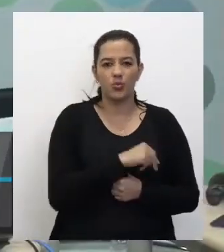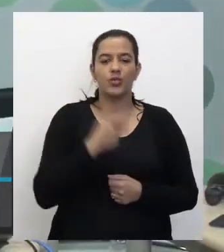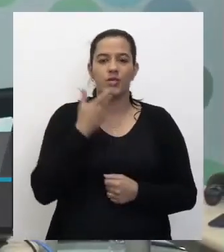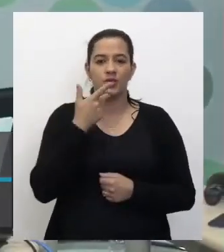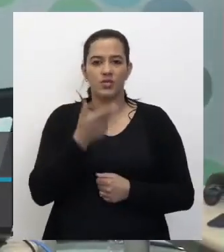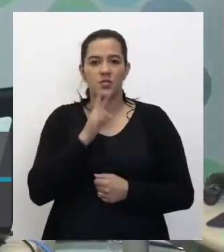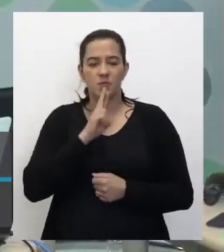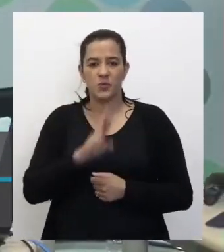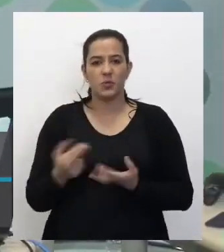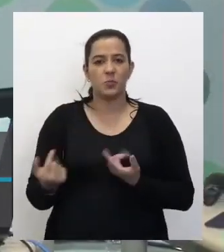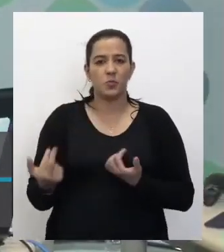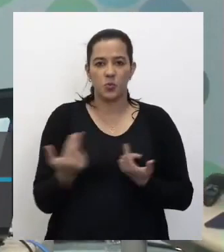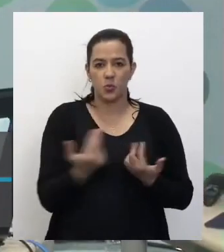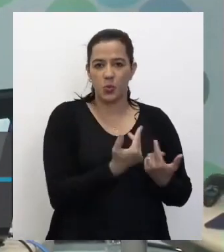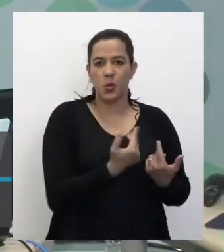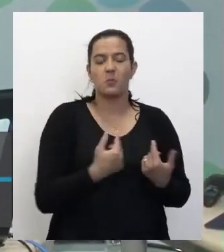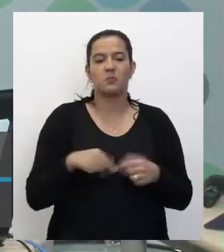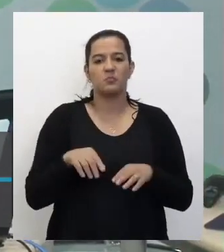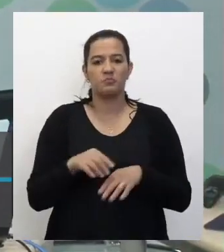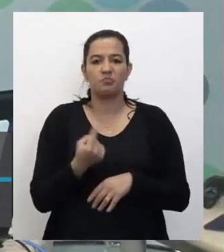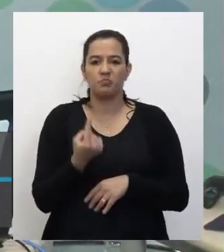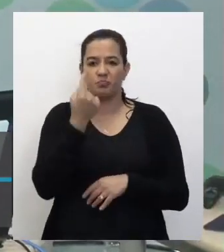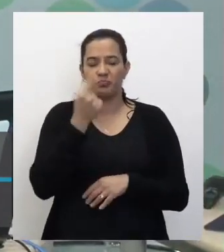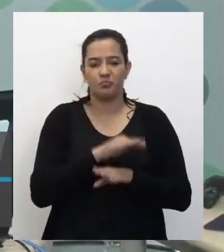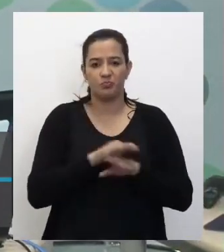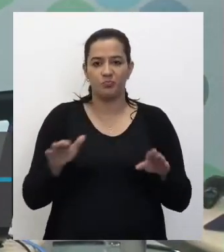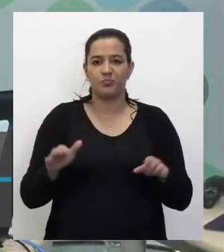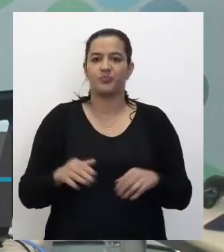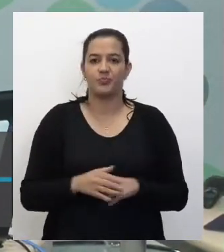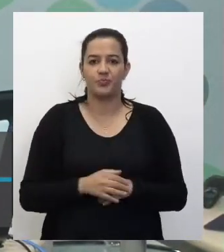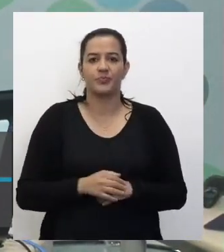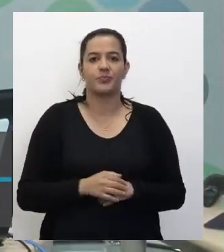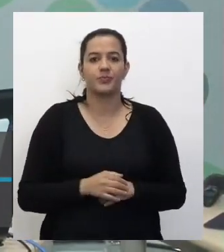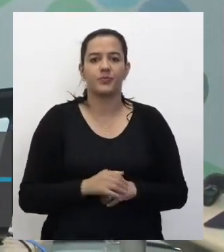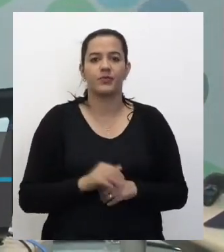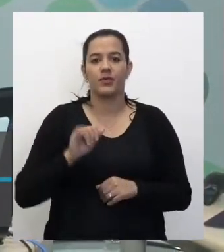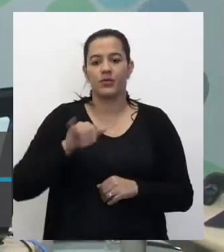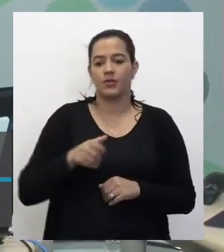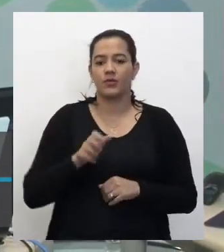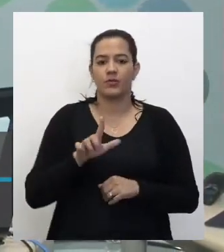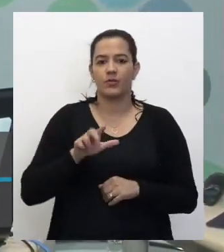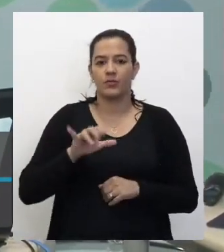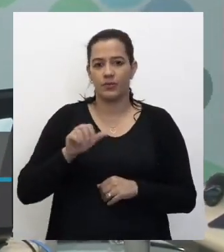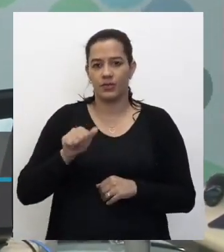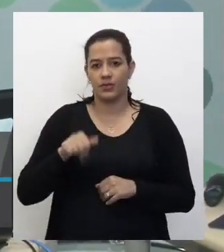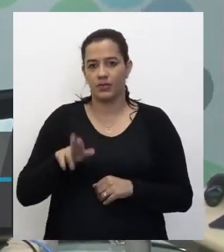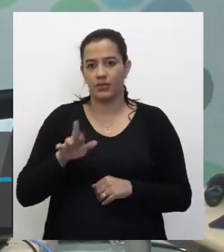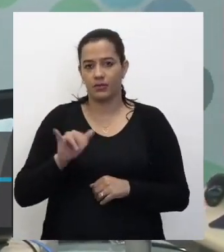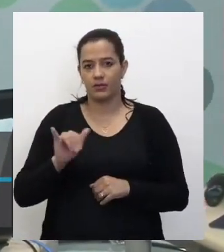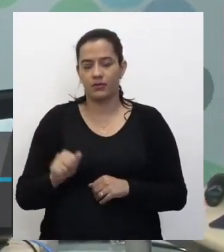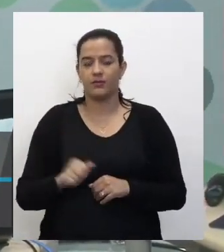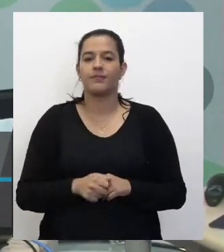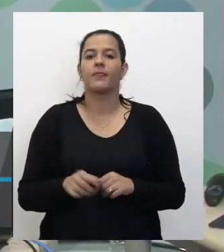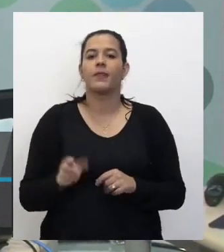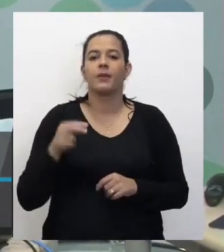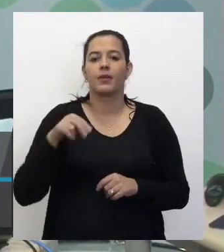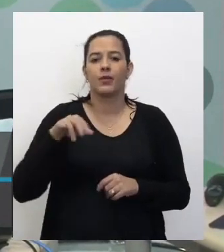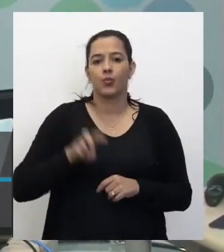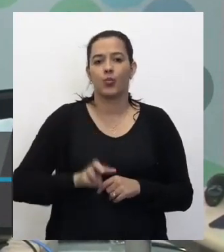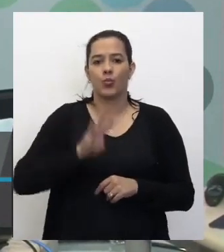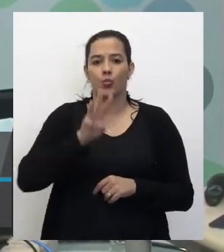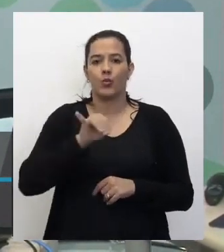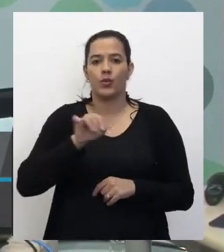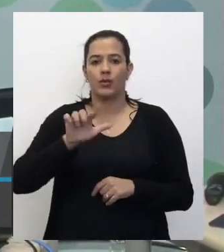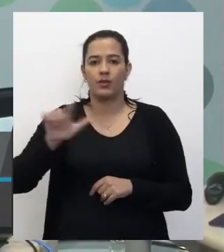temos uma unanimidade aqui, né? Então, William, Phelps, Maria Júlia, o pessoal continua respondendo aqui. Ótimo. Todo mundo respondeu a mesma coisa.